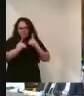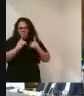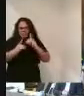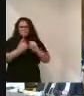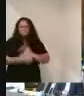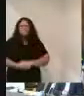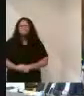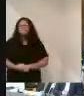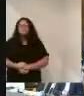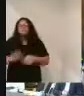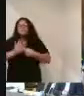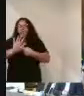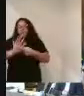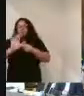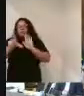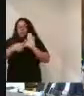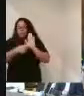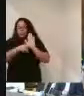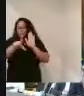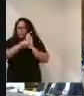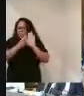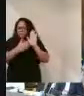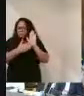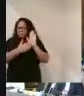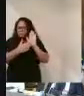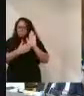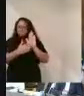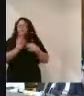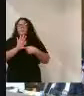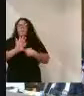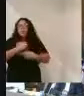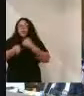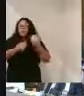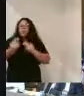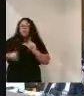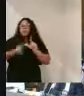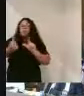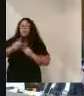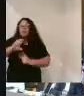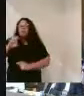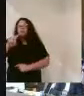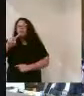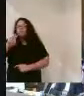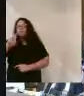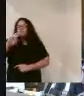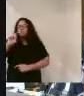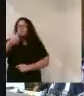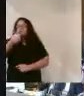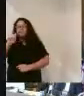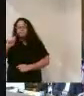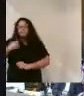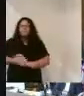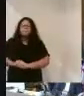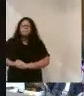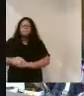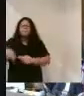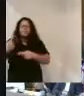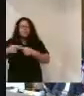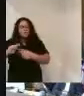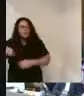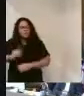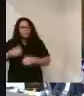do que determina a Política Nacional de Resíduos no que tange à logística reversa, porque a gente não pode simplesmente ver a fabricação de embalagens plásticas que não